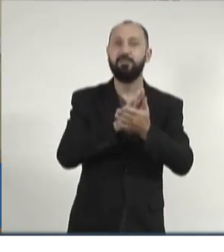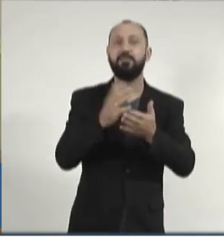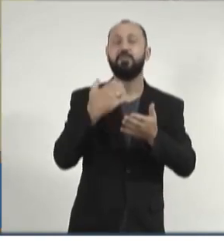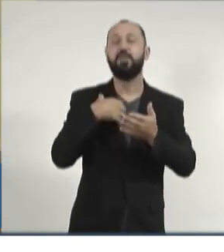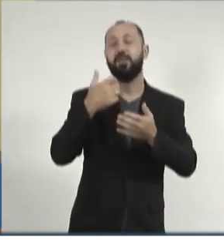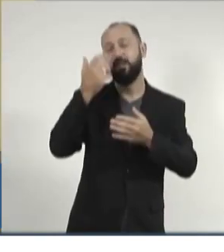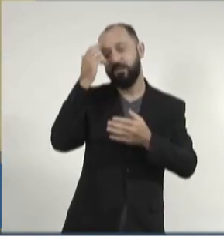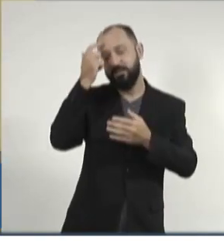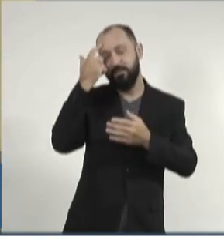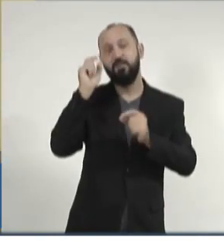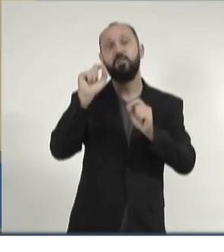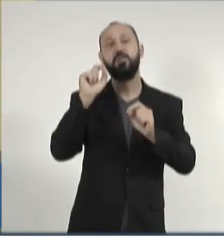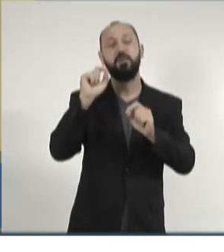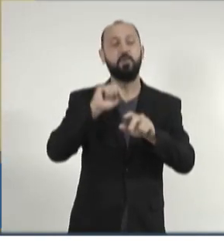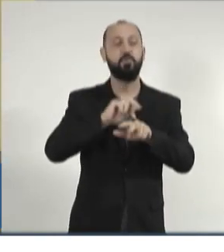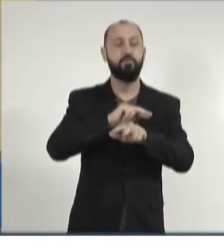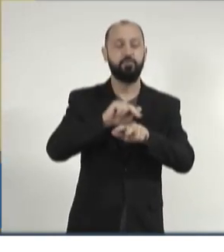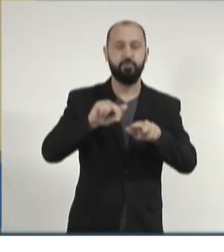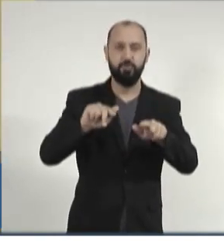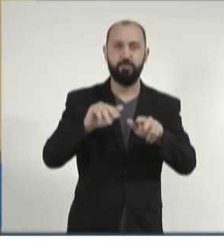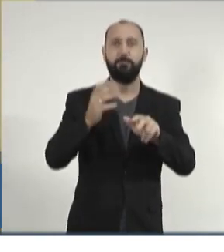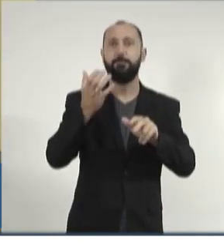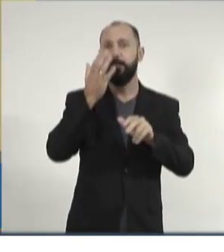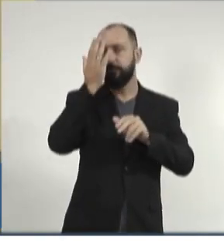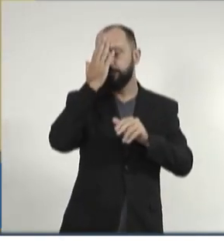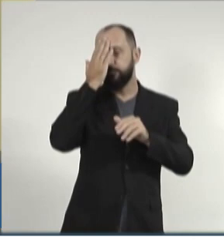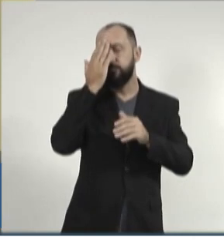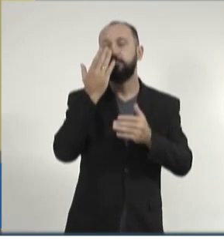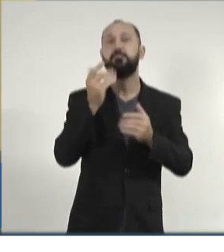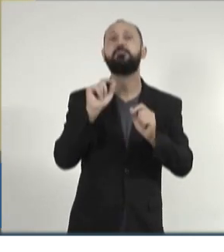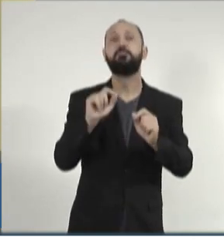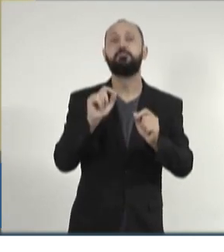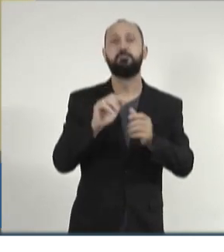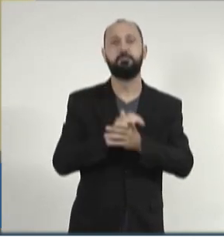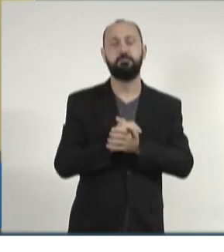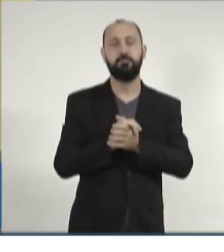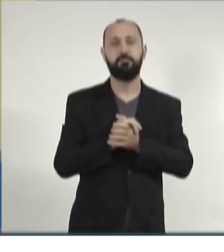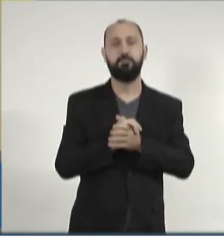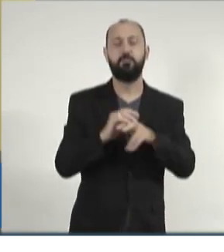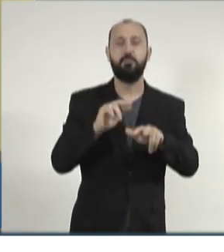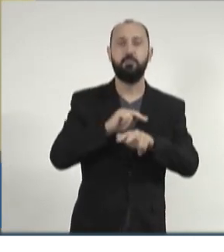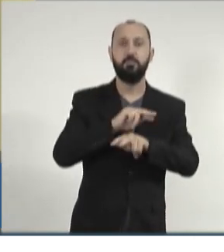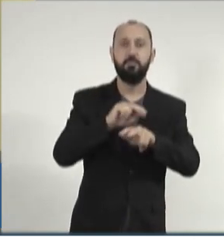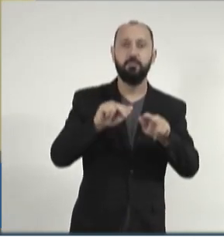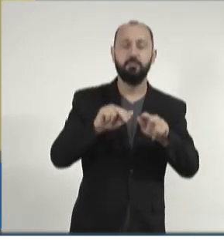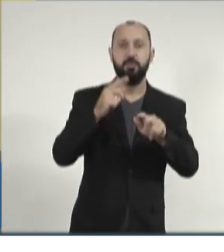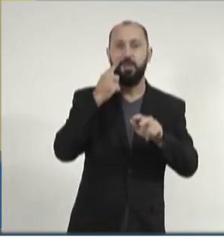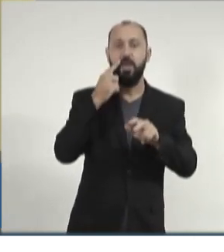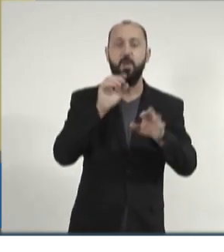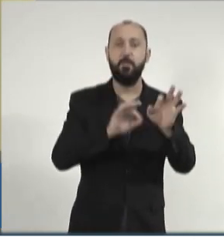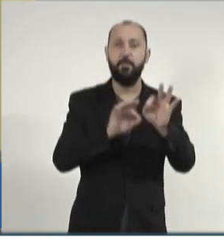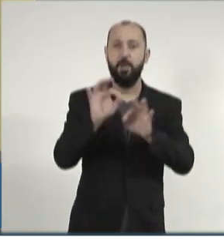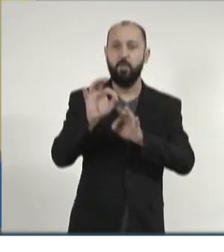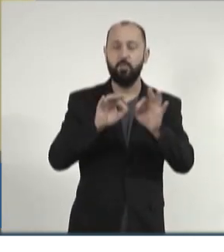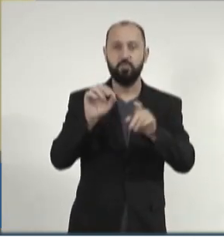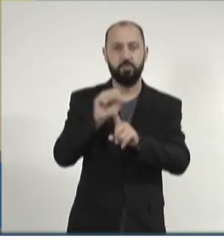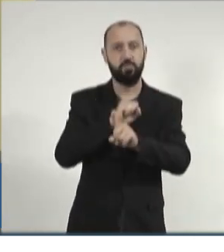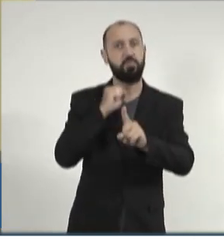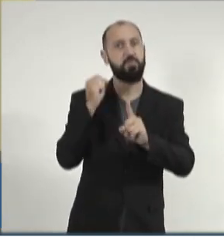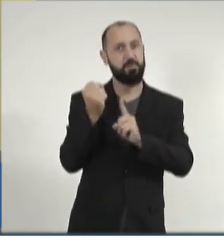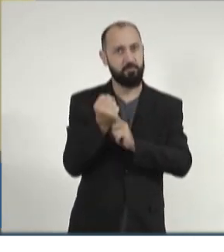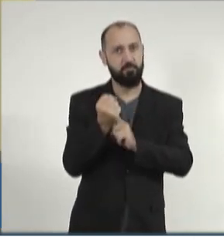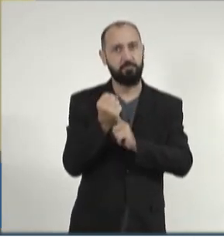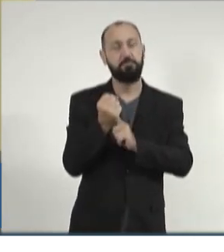quero entender o que é o gênero. Eu quero entender o que é. Gênero é uma construção